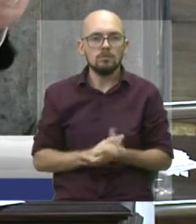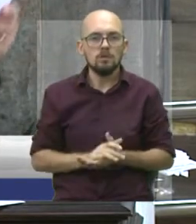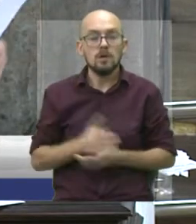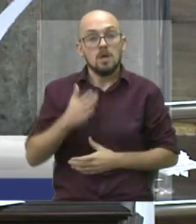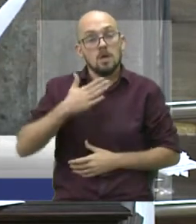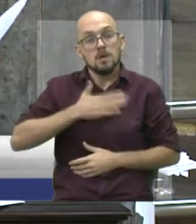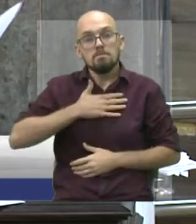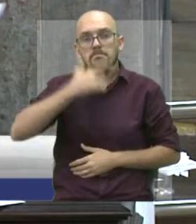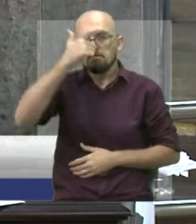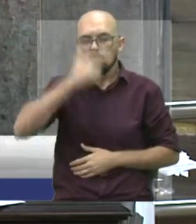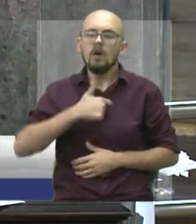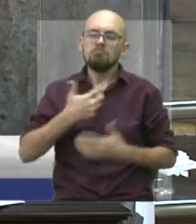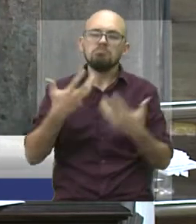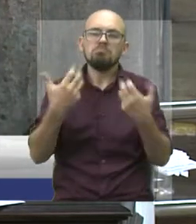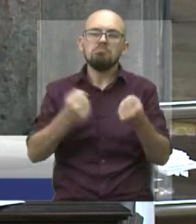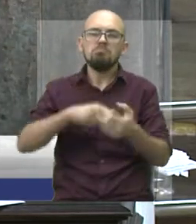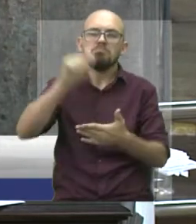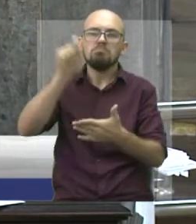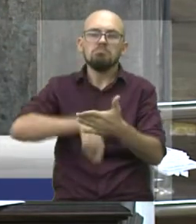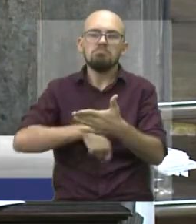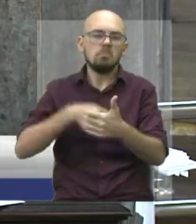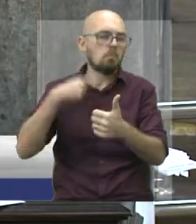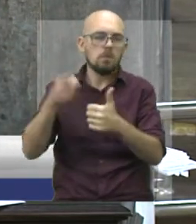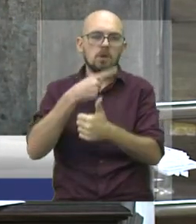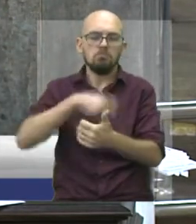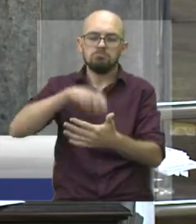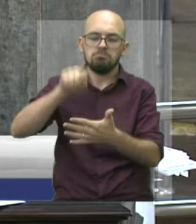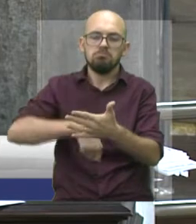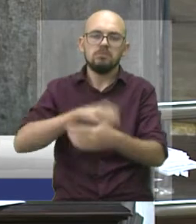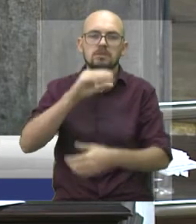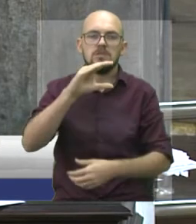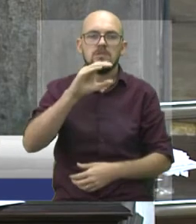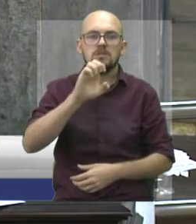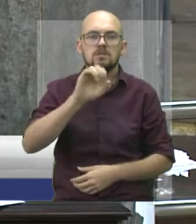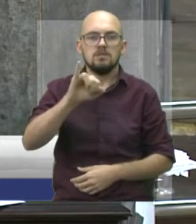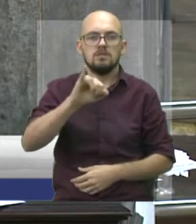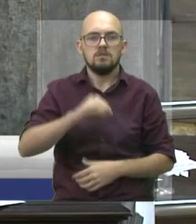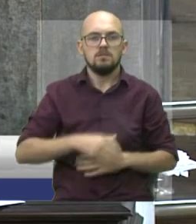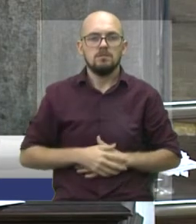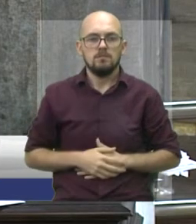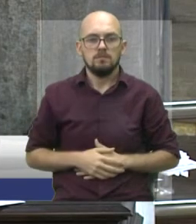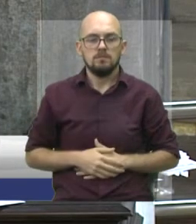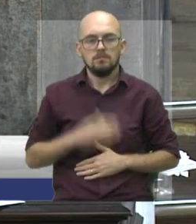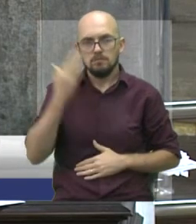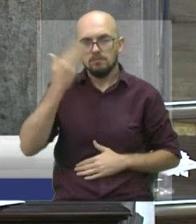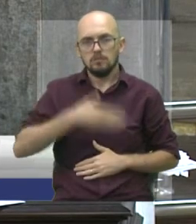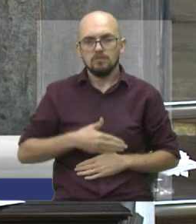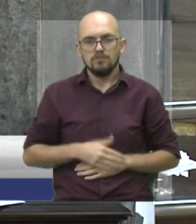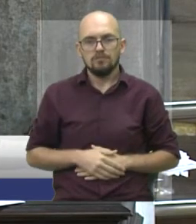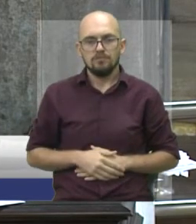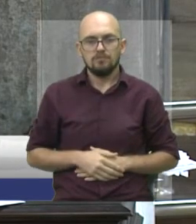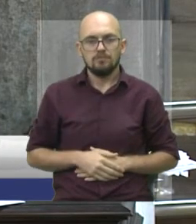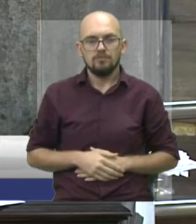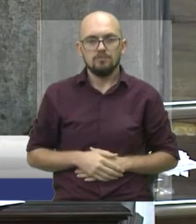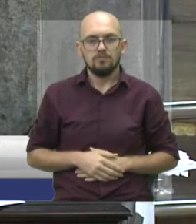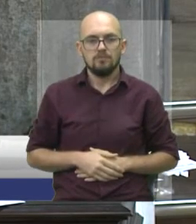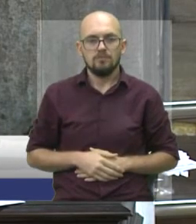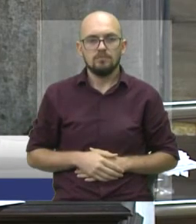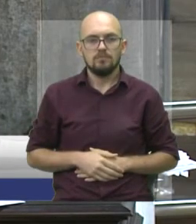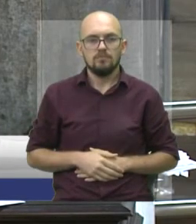eu sou o primeiro a assinar a SEI.